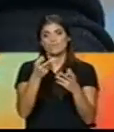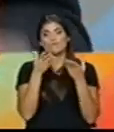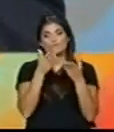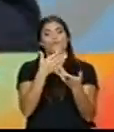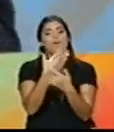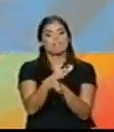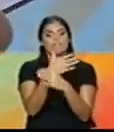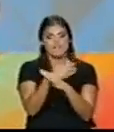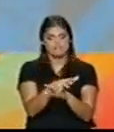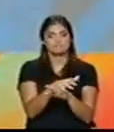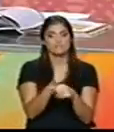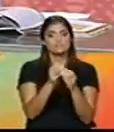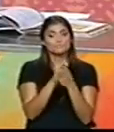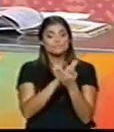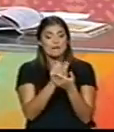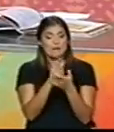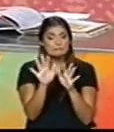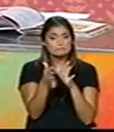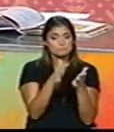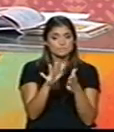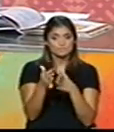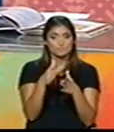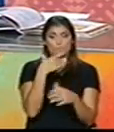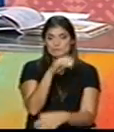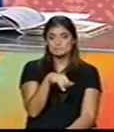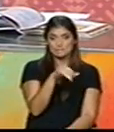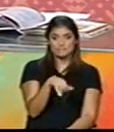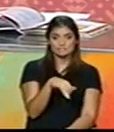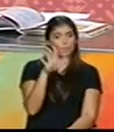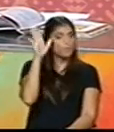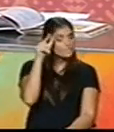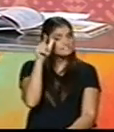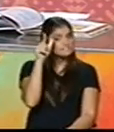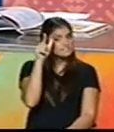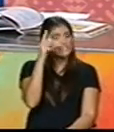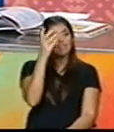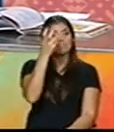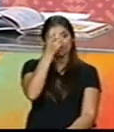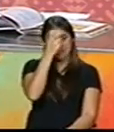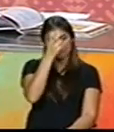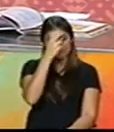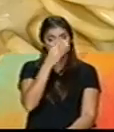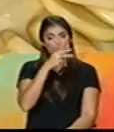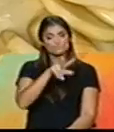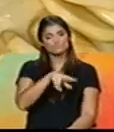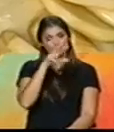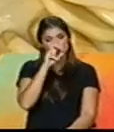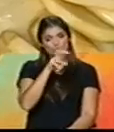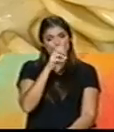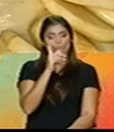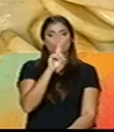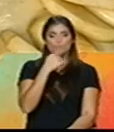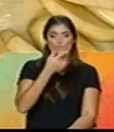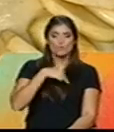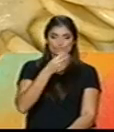Era tudo a olho, era o azeite, era o leite de cabra, Era aquele cheiro, era o bolo que